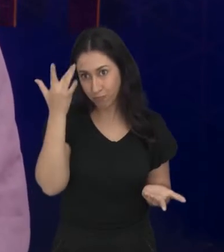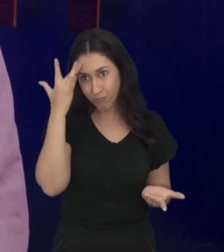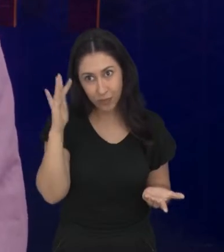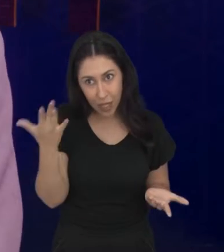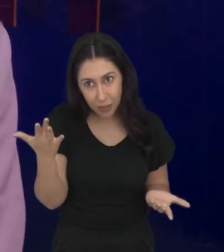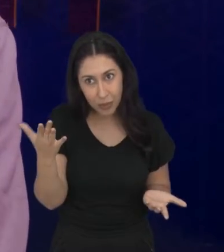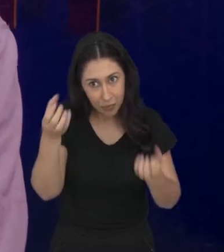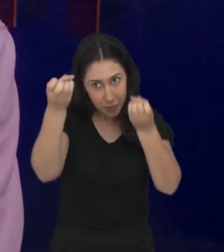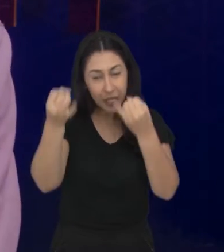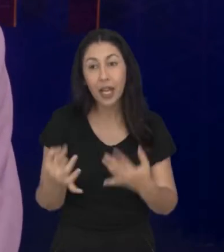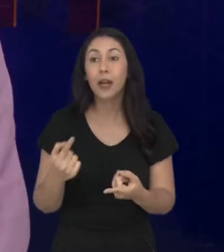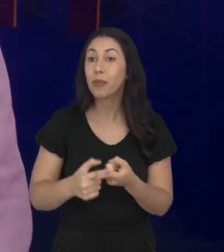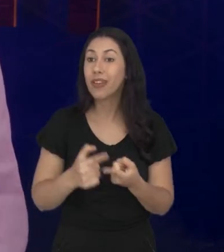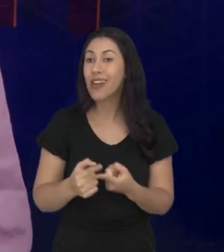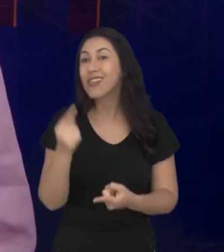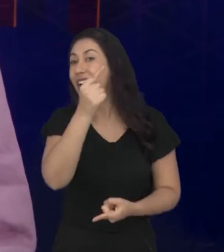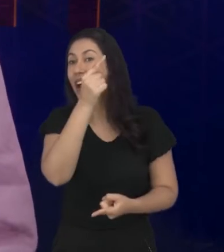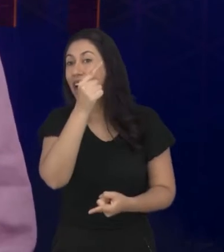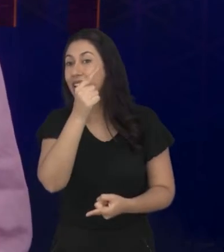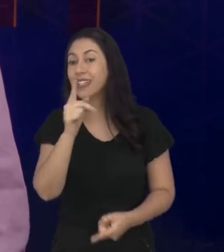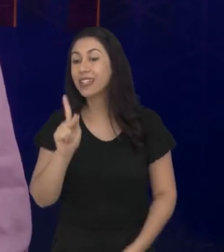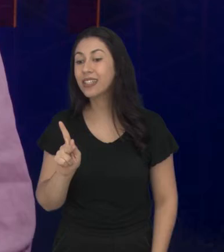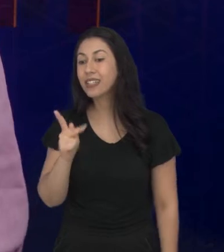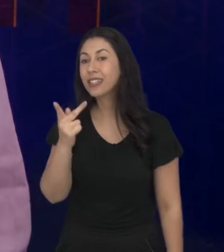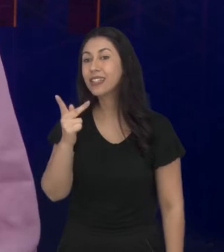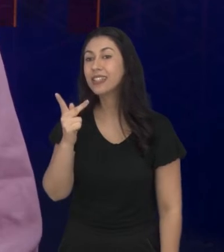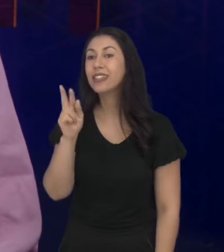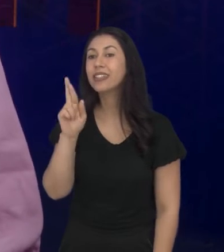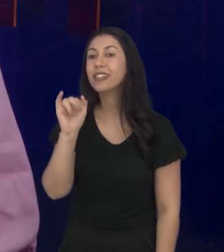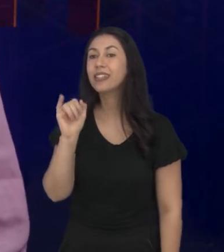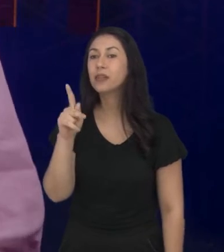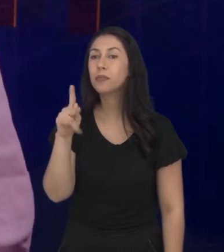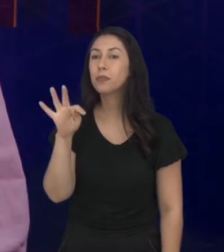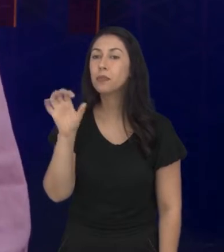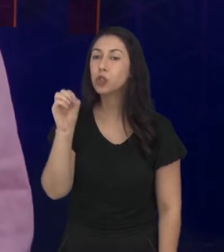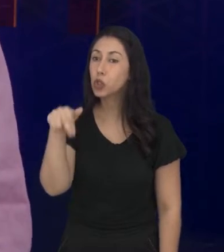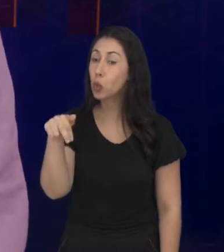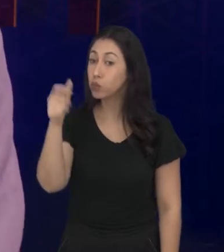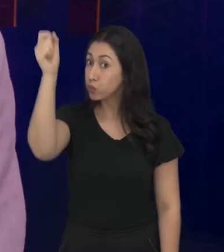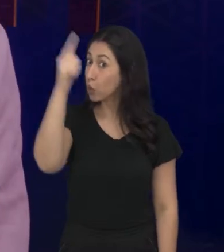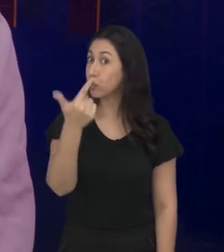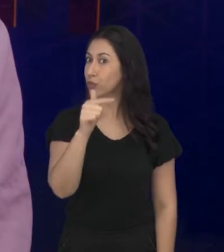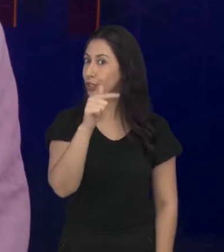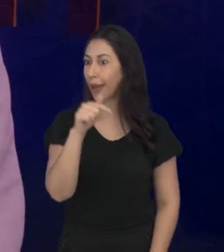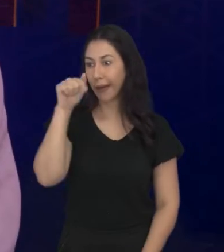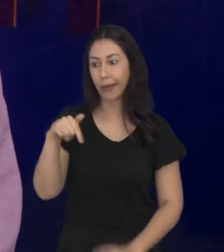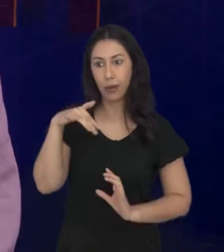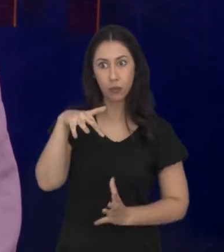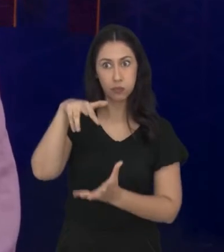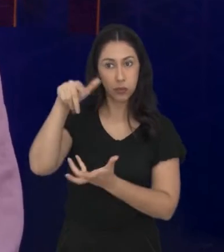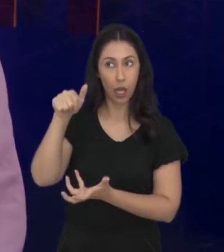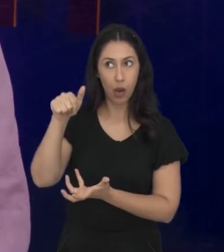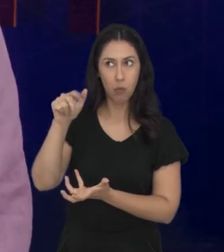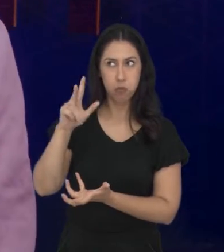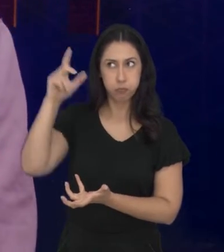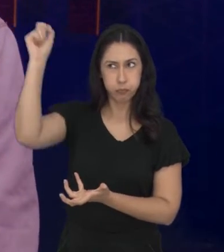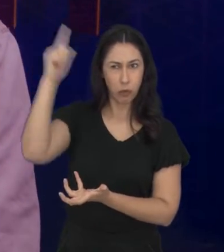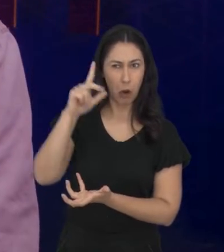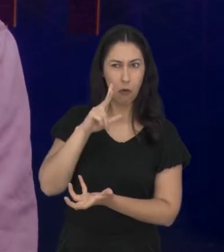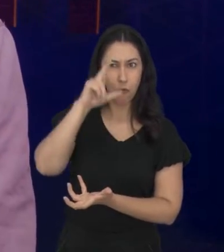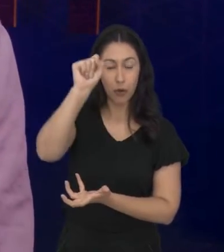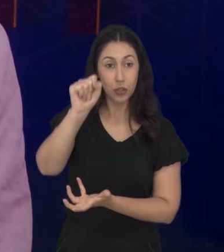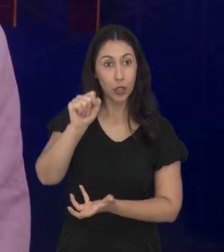sabe. É que lá em Krypton não tinha o nosso sol. Aqui tem o nosso sol que fez ele ficar forte. Lá em Krypton ele era